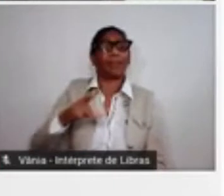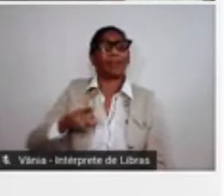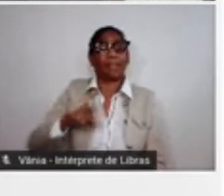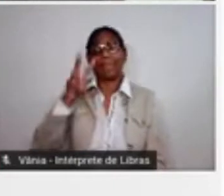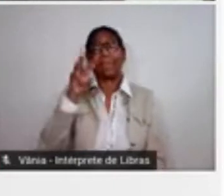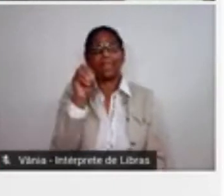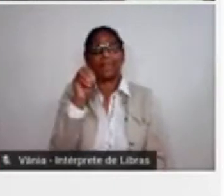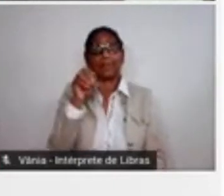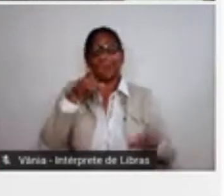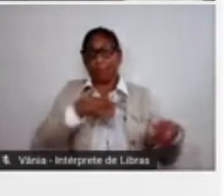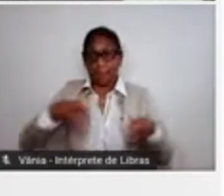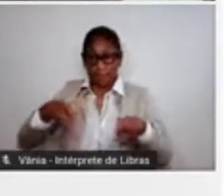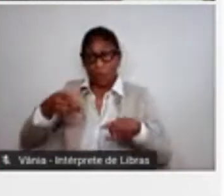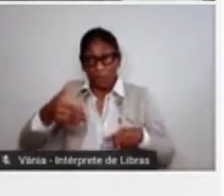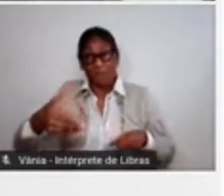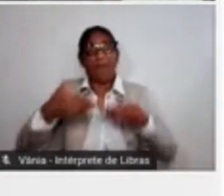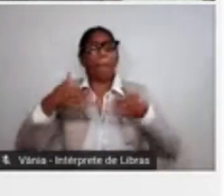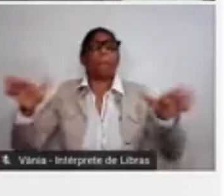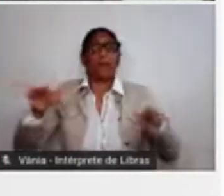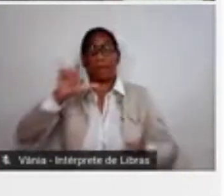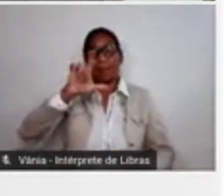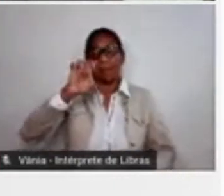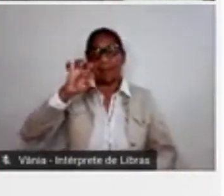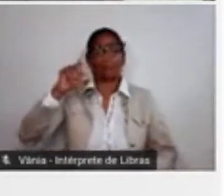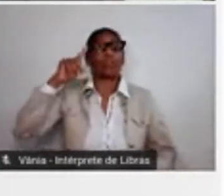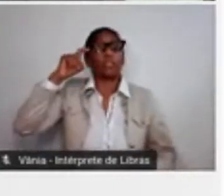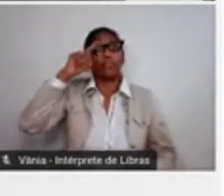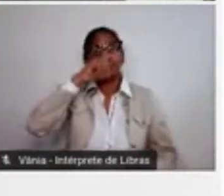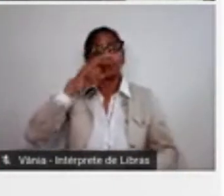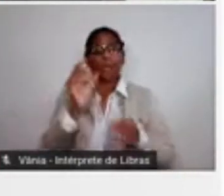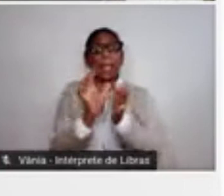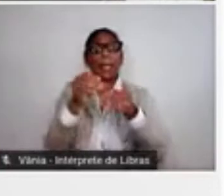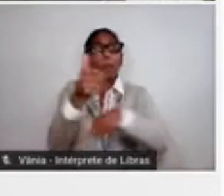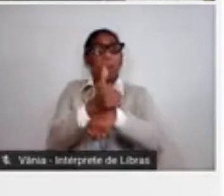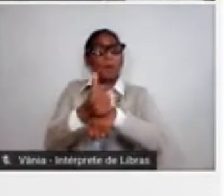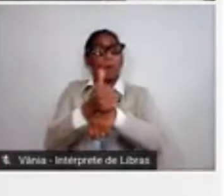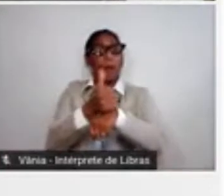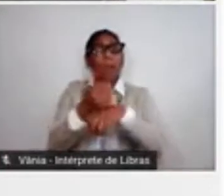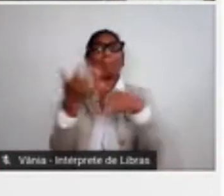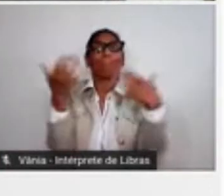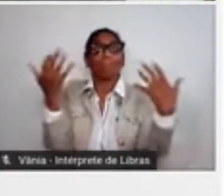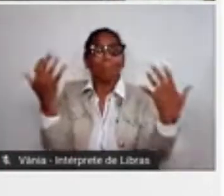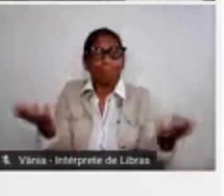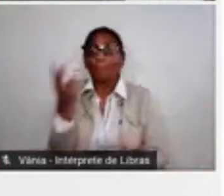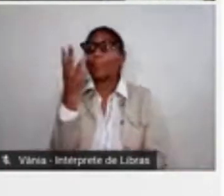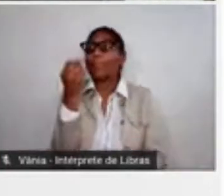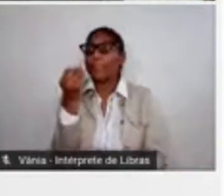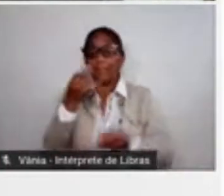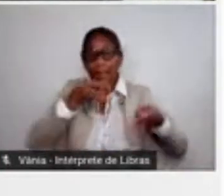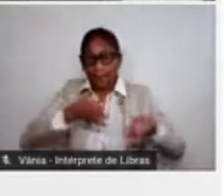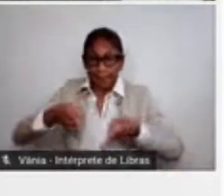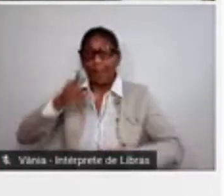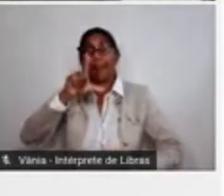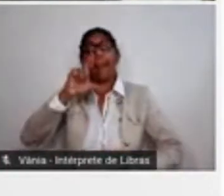UTI para serem colocados em operação, com dificuldades de equipe, de pessoal para colocar esses leitos de UTI em